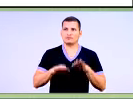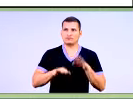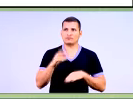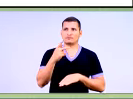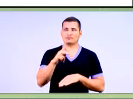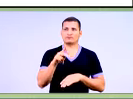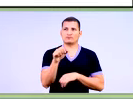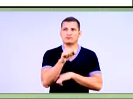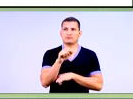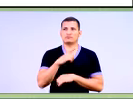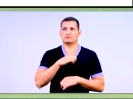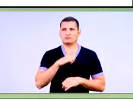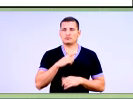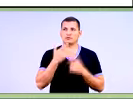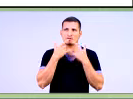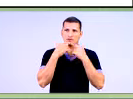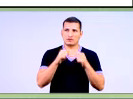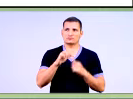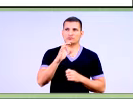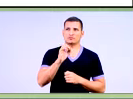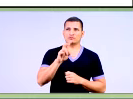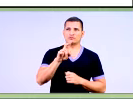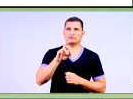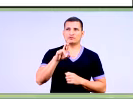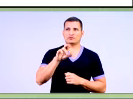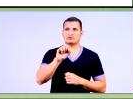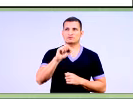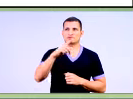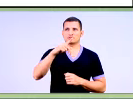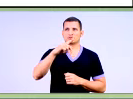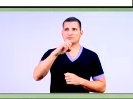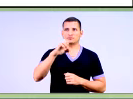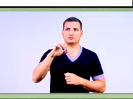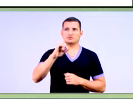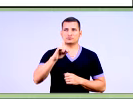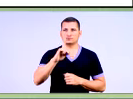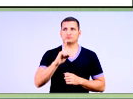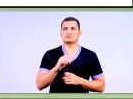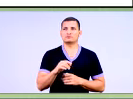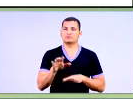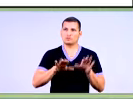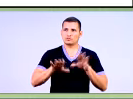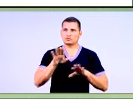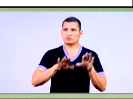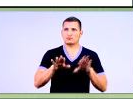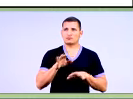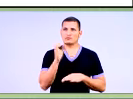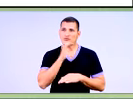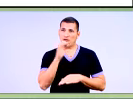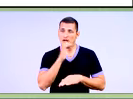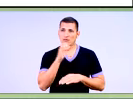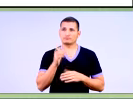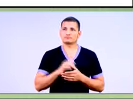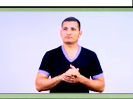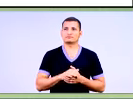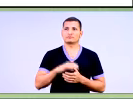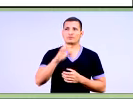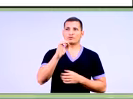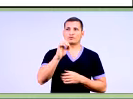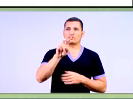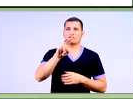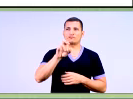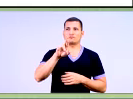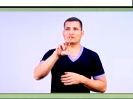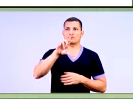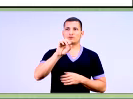uma linguagem. Overspeed, é para você ter cuidado, tá? Dirigindo com muita velocidade. Overload, isso aí é um termo